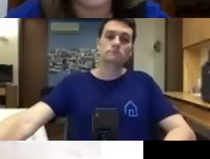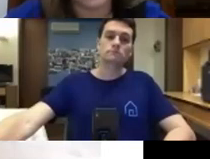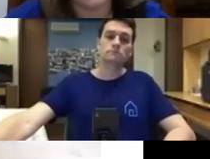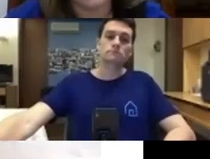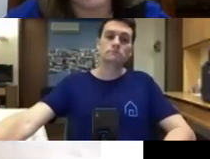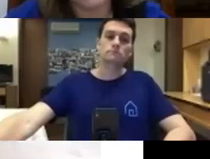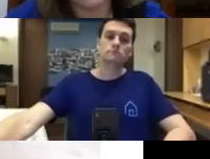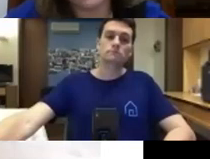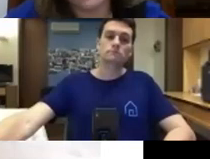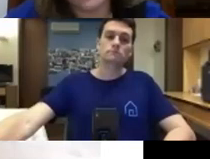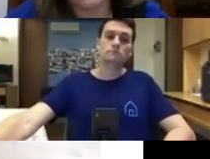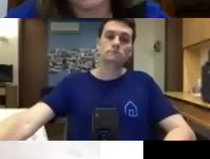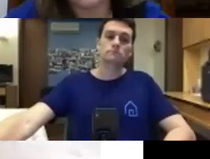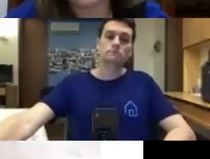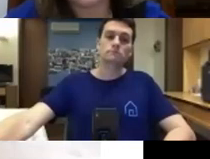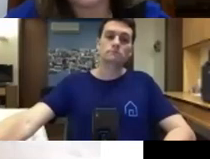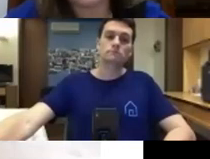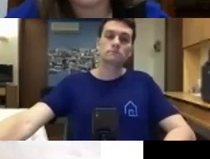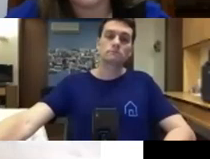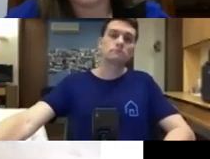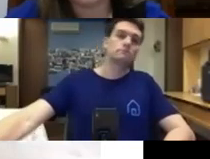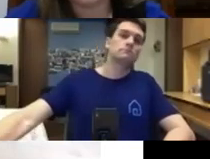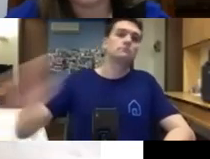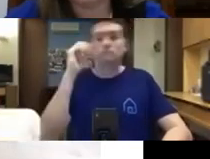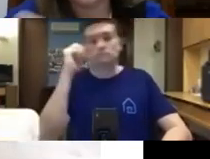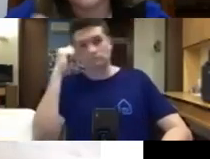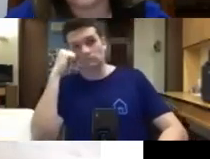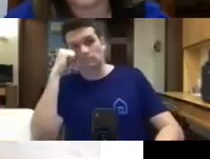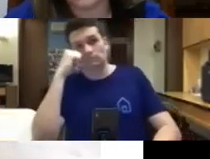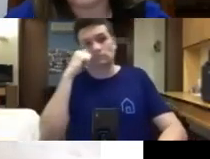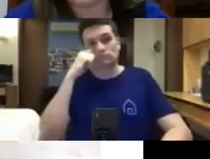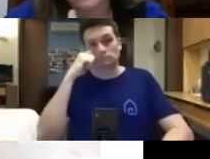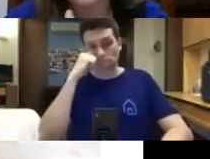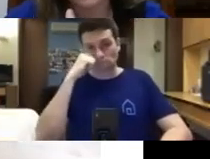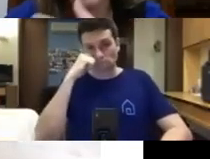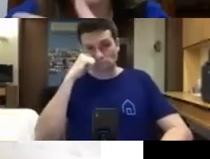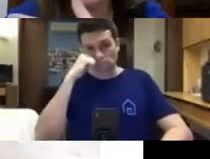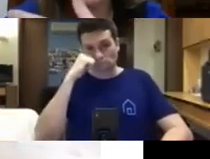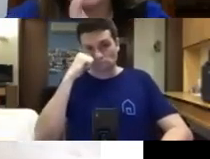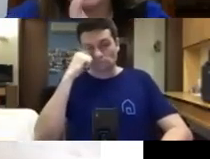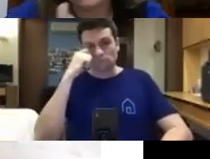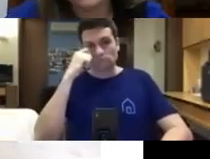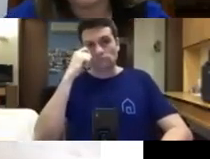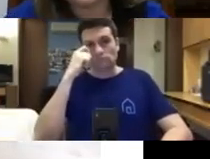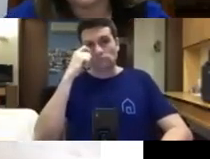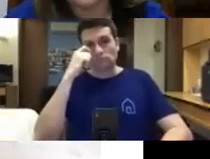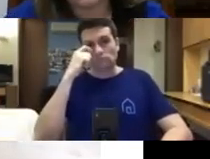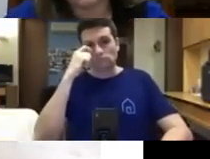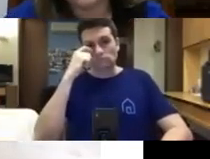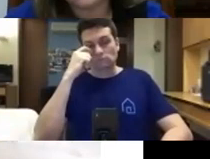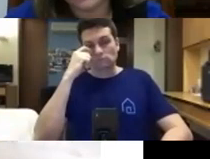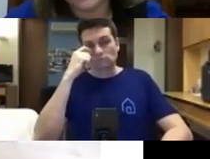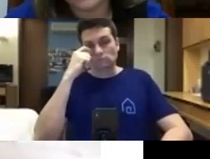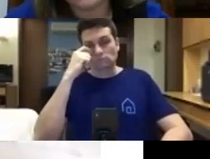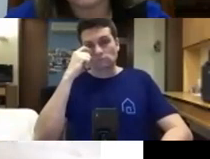laje. Então, a metodologia foi extrair os testemunhos, mas com o intuito de fazer